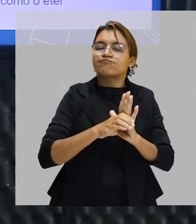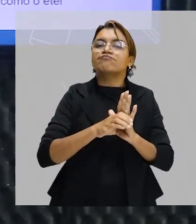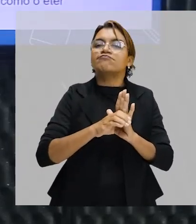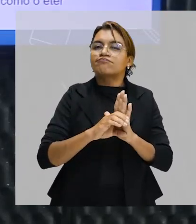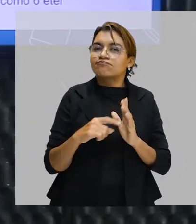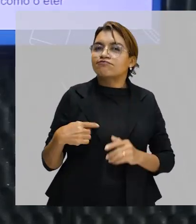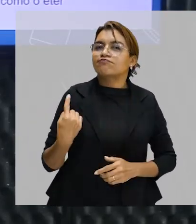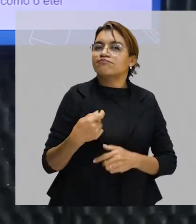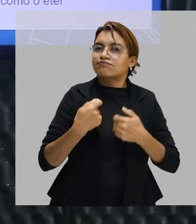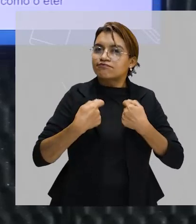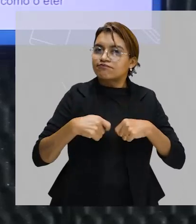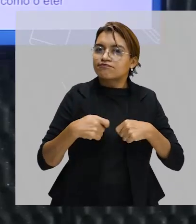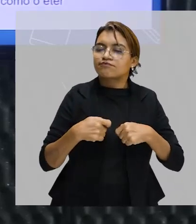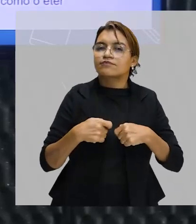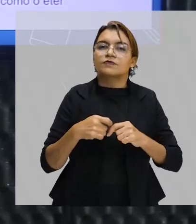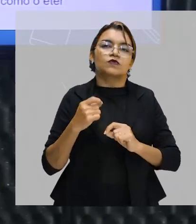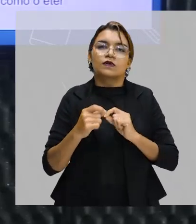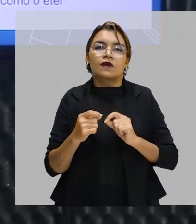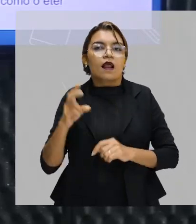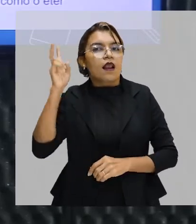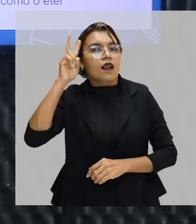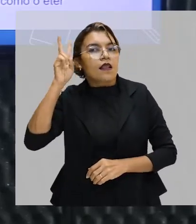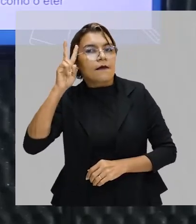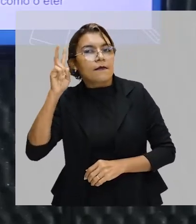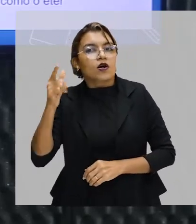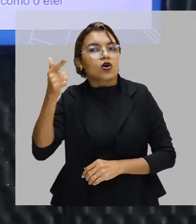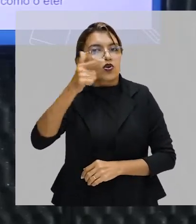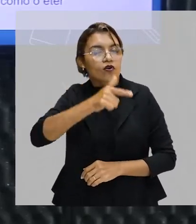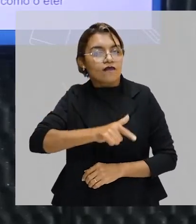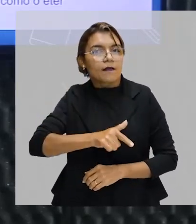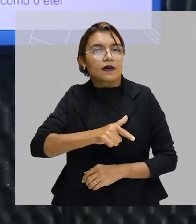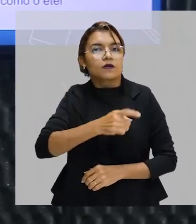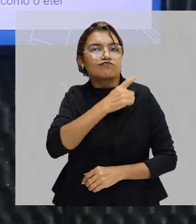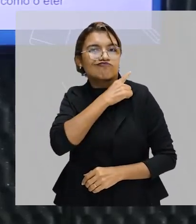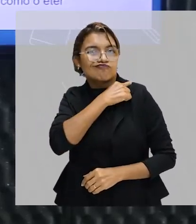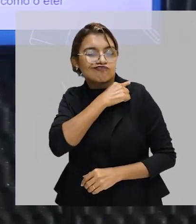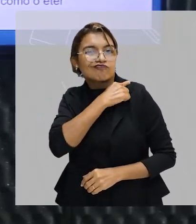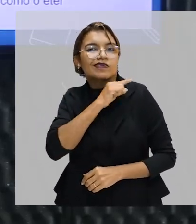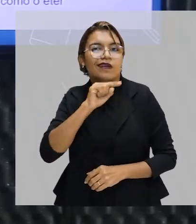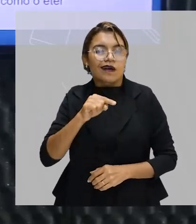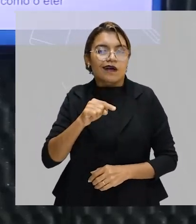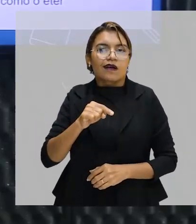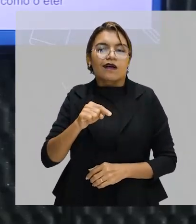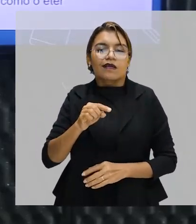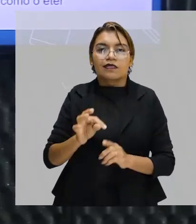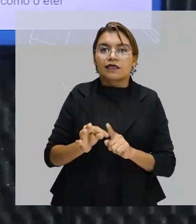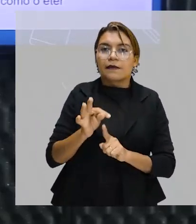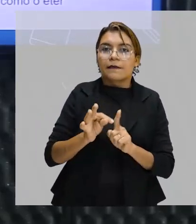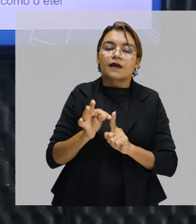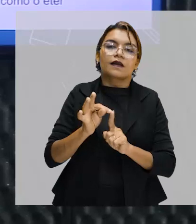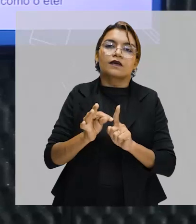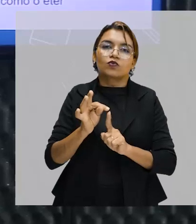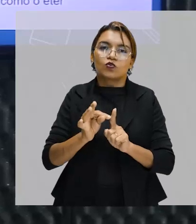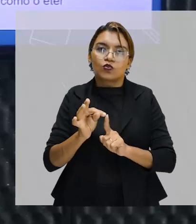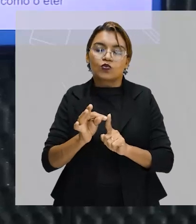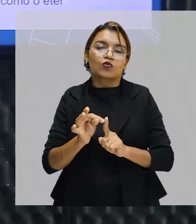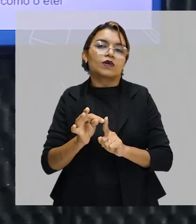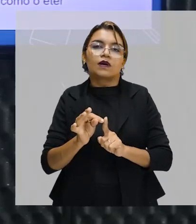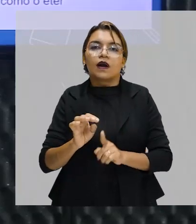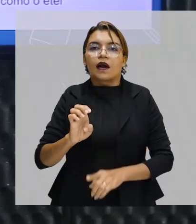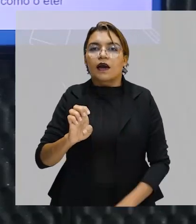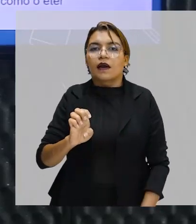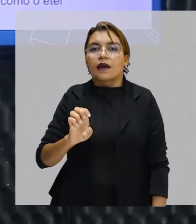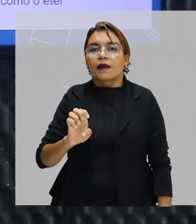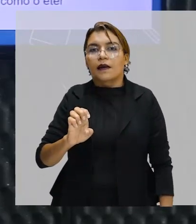gente precisa, nós vamos ter que relembrar lá do primeiro ano. Temperatura de ebulição, solubilidade,